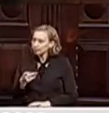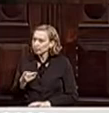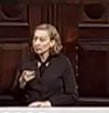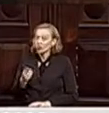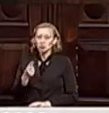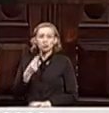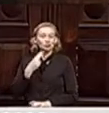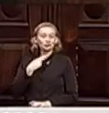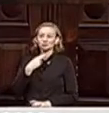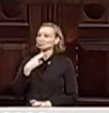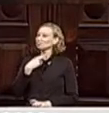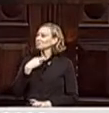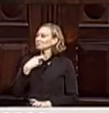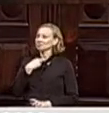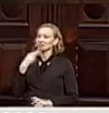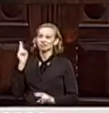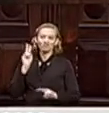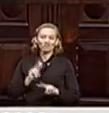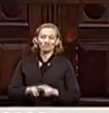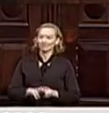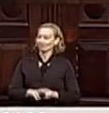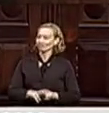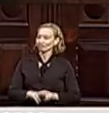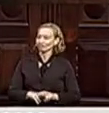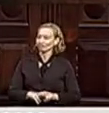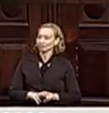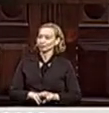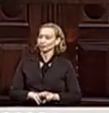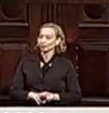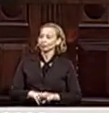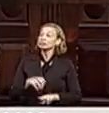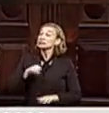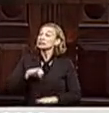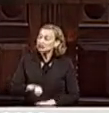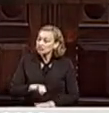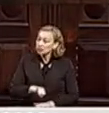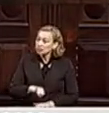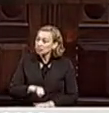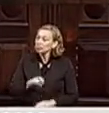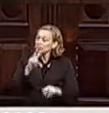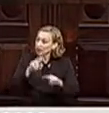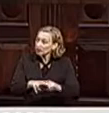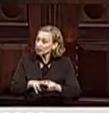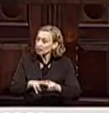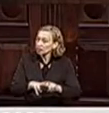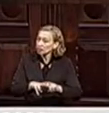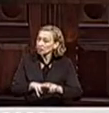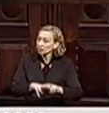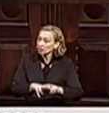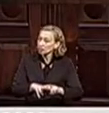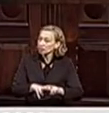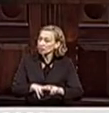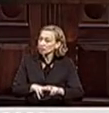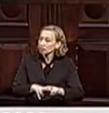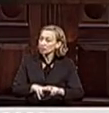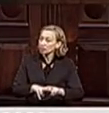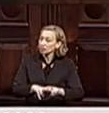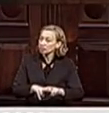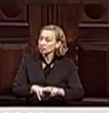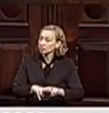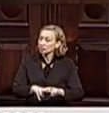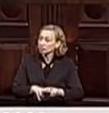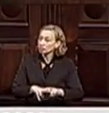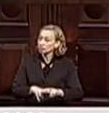não poderia prender. E se determinasse a prisão, ele acolheria na Câmara